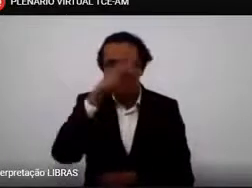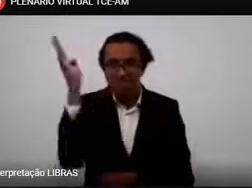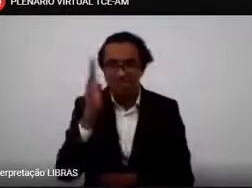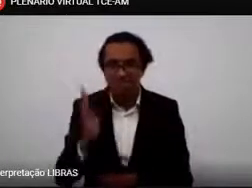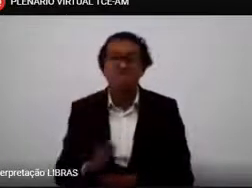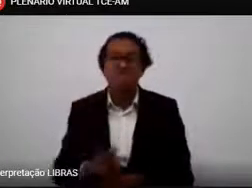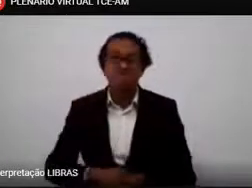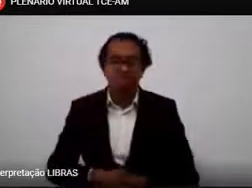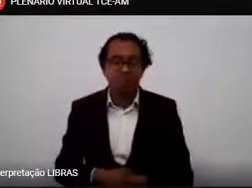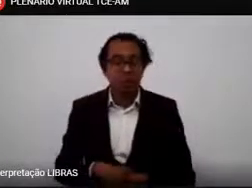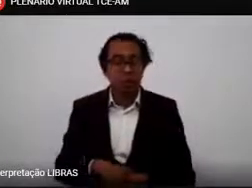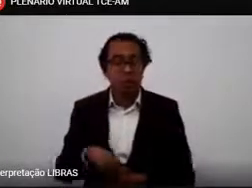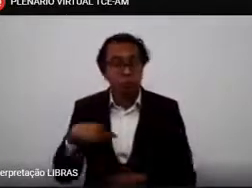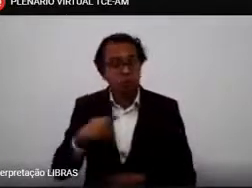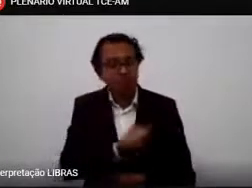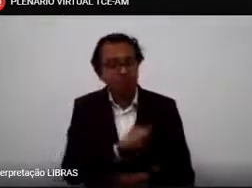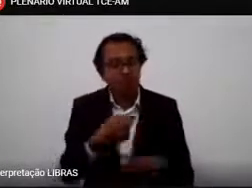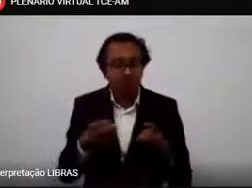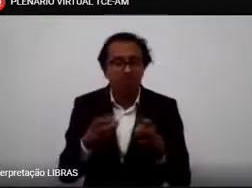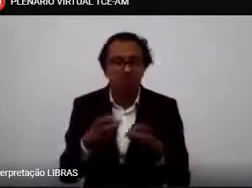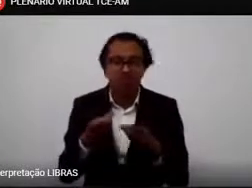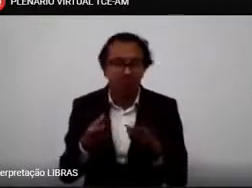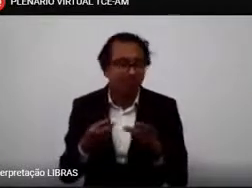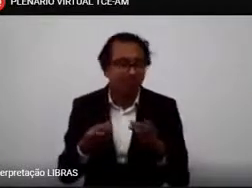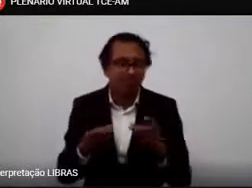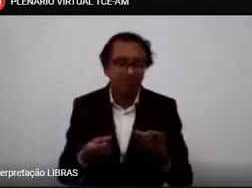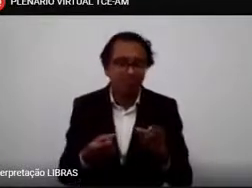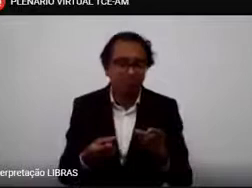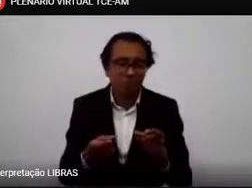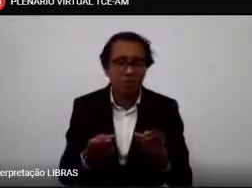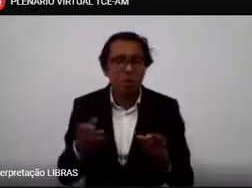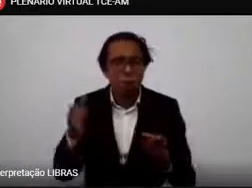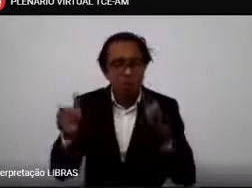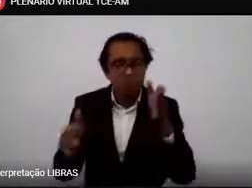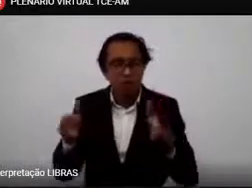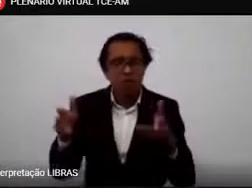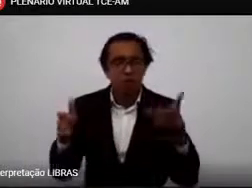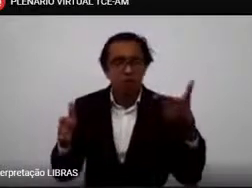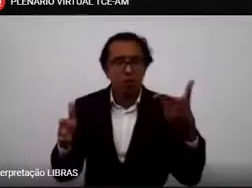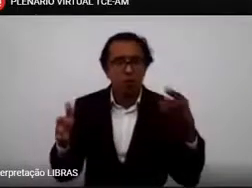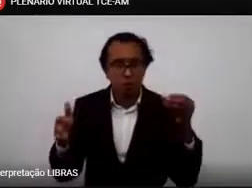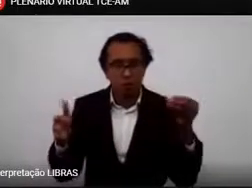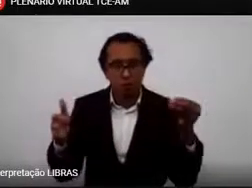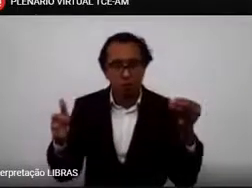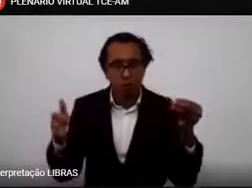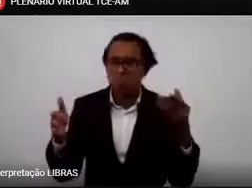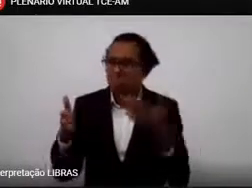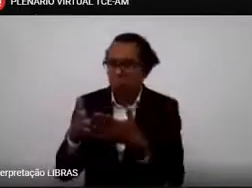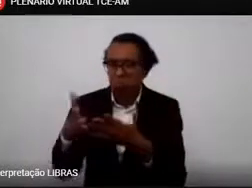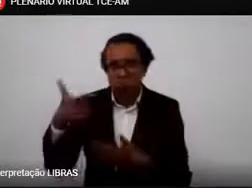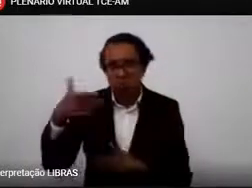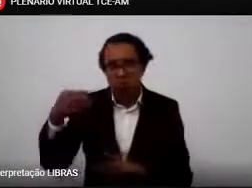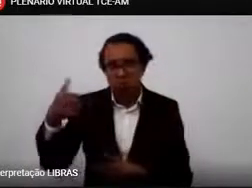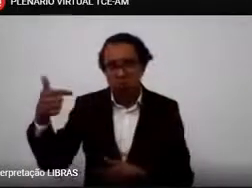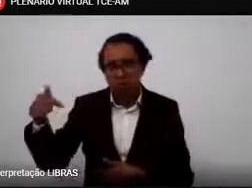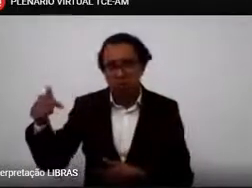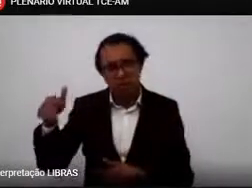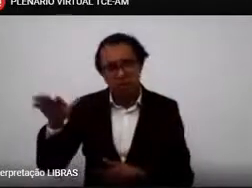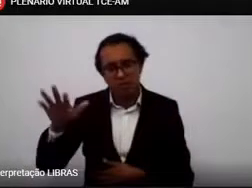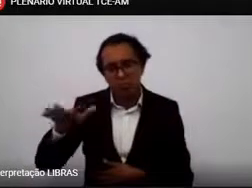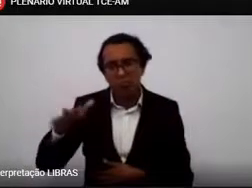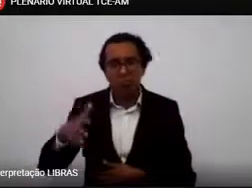vendo continuamente, esse gráfico vai de 2000 até 2017, o aumento do desmatamento. Próximo.